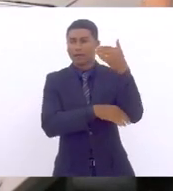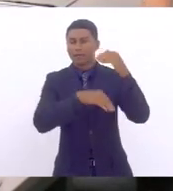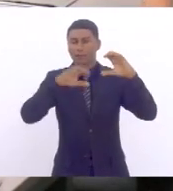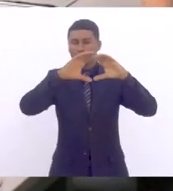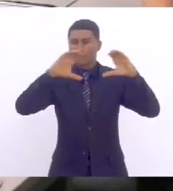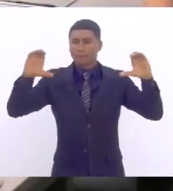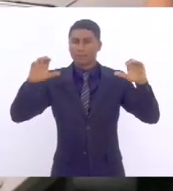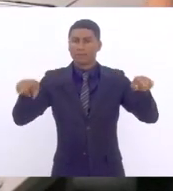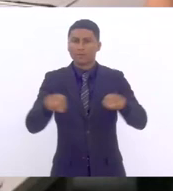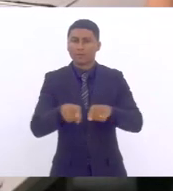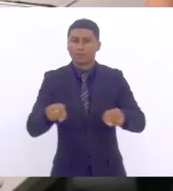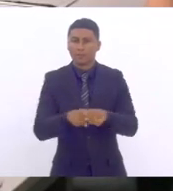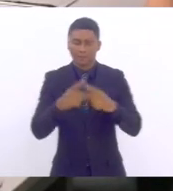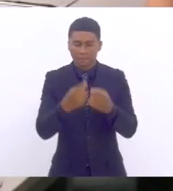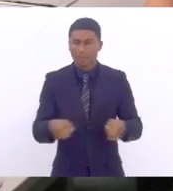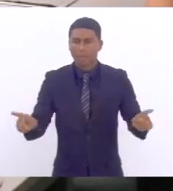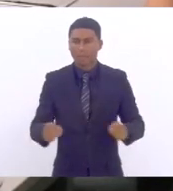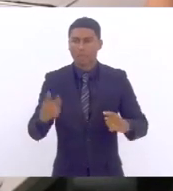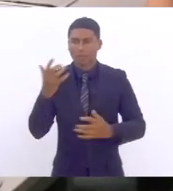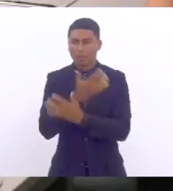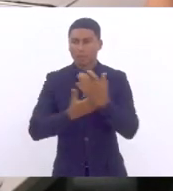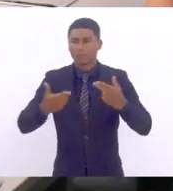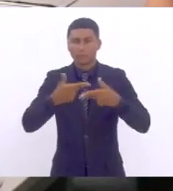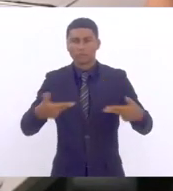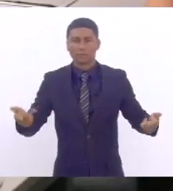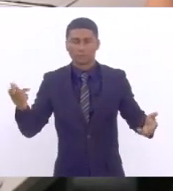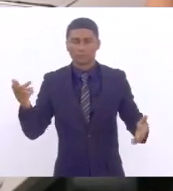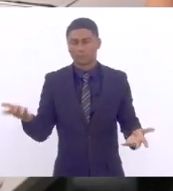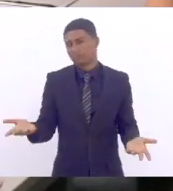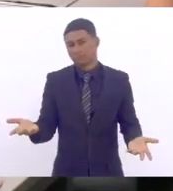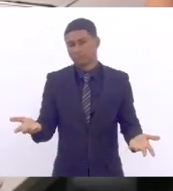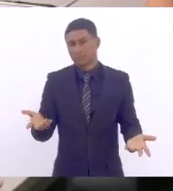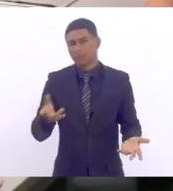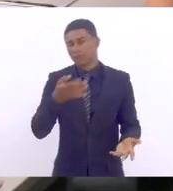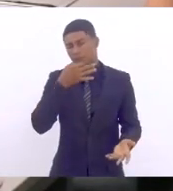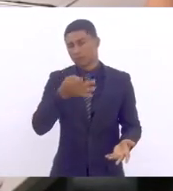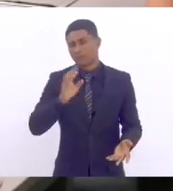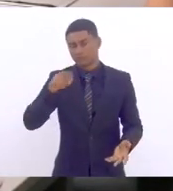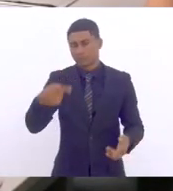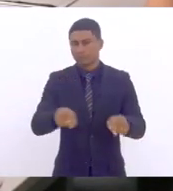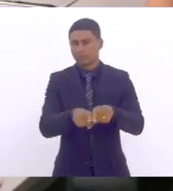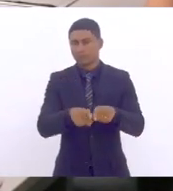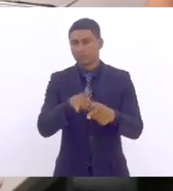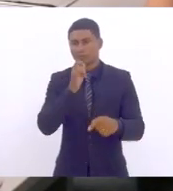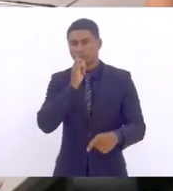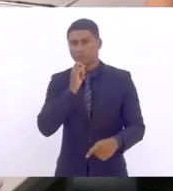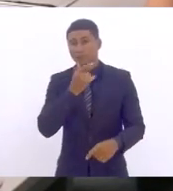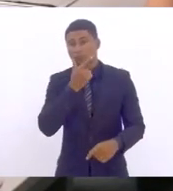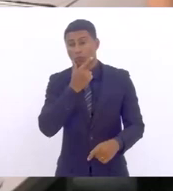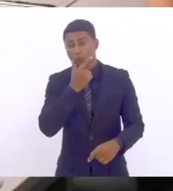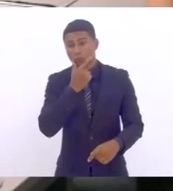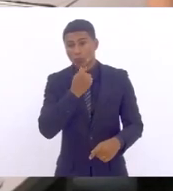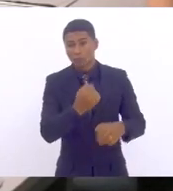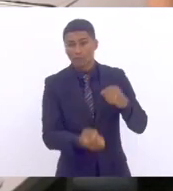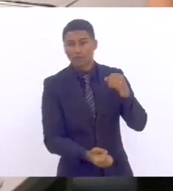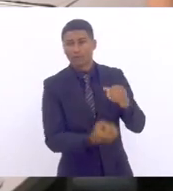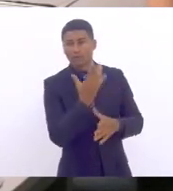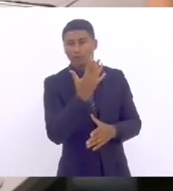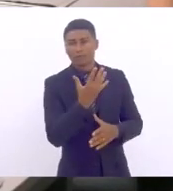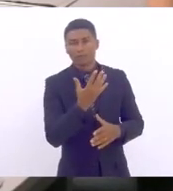instrumento. Vou dar uma opinião e vou dar um exemplo. O rapaz que fundou a Raça Rubro-Negra chama-se Cláudio